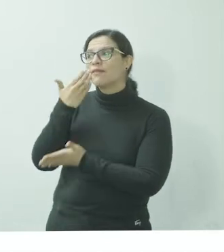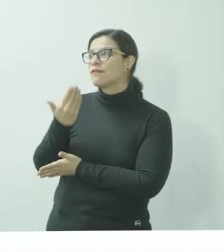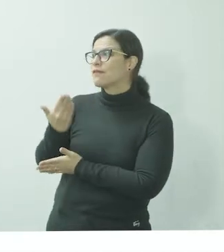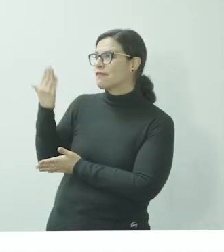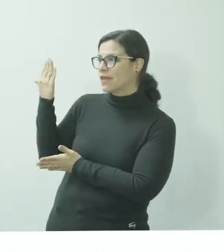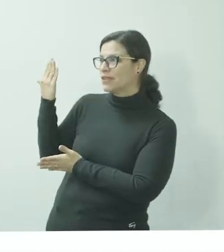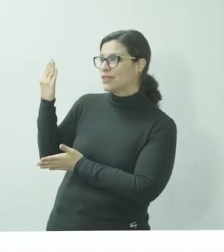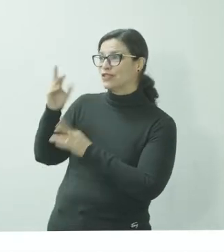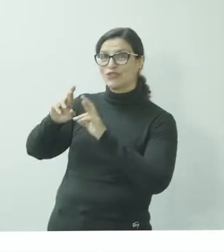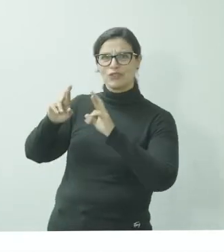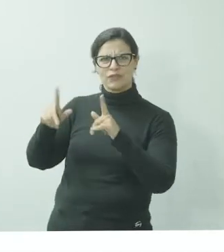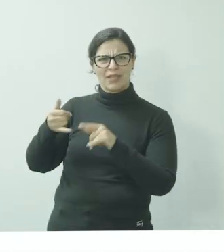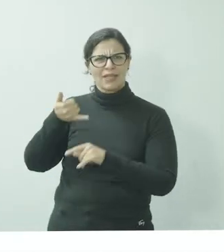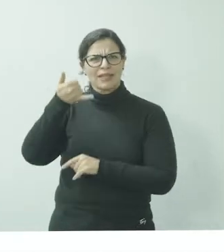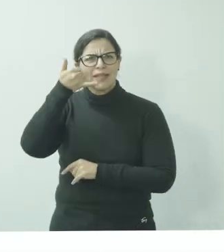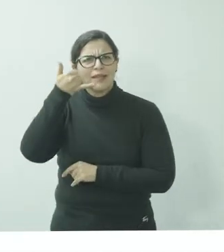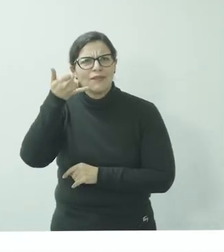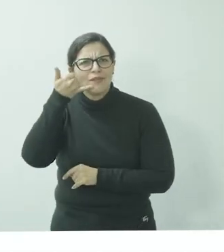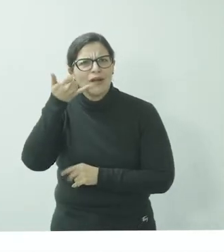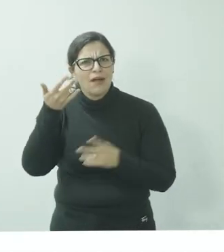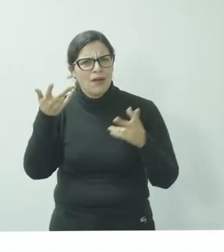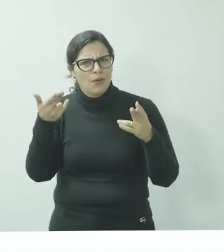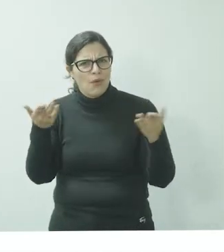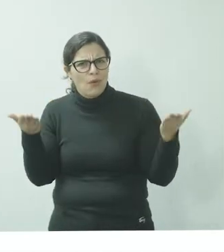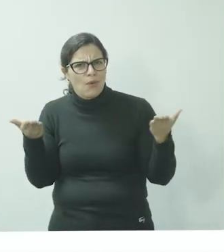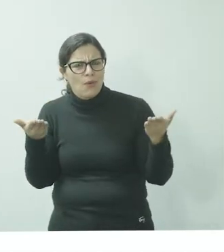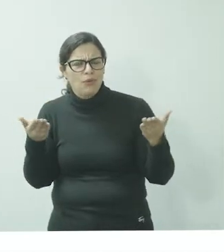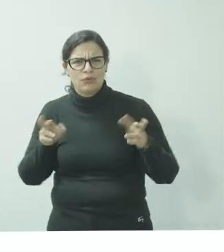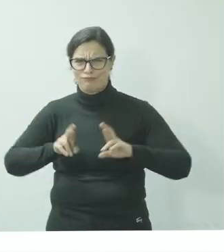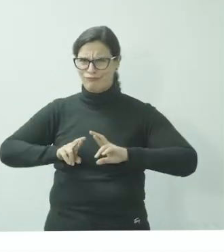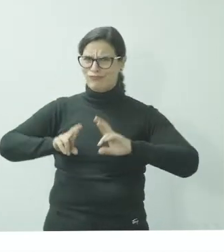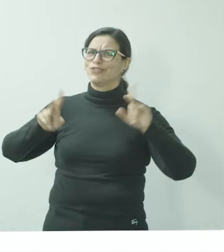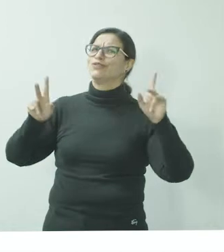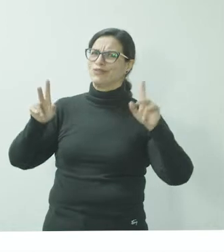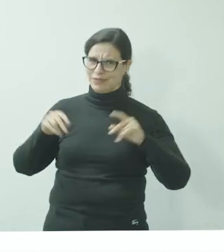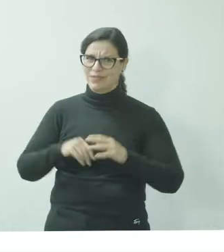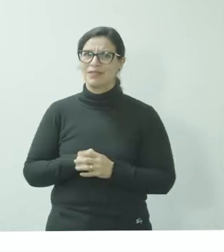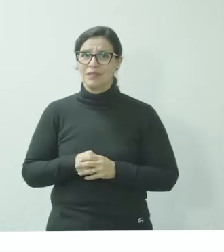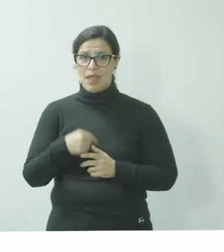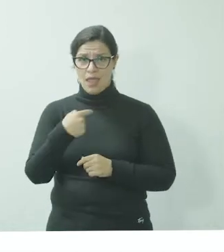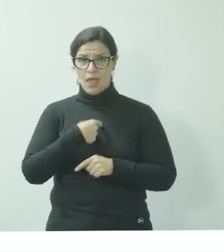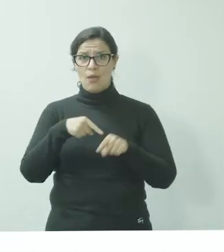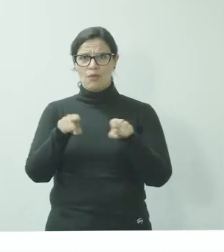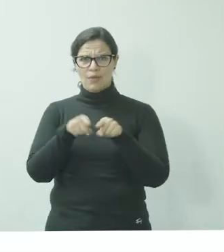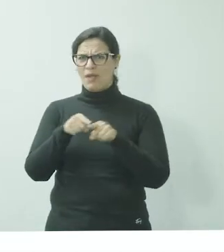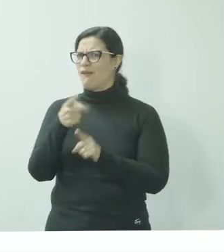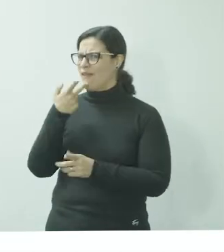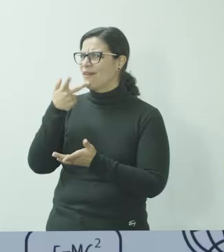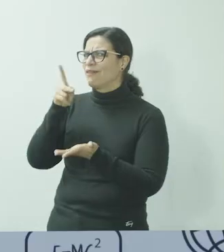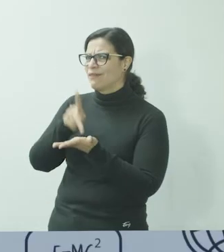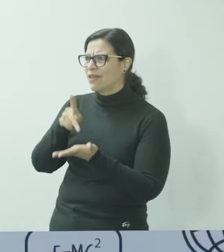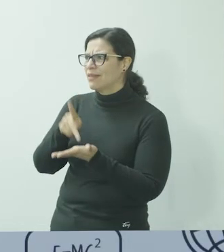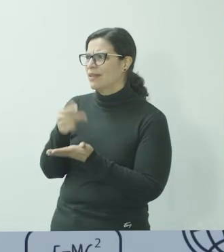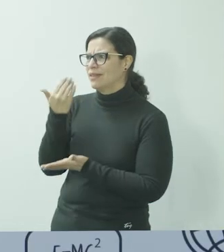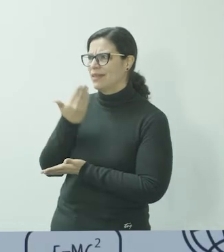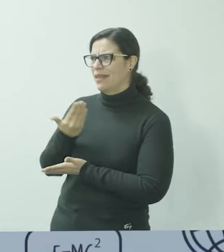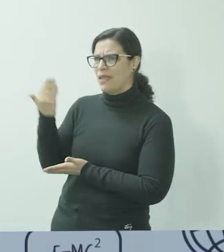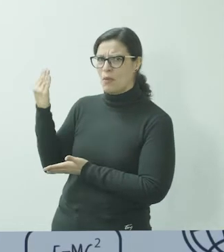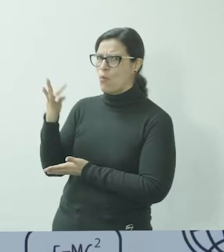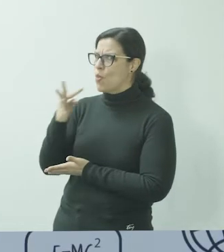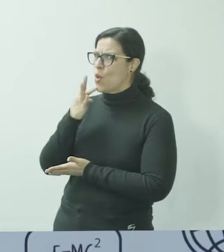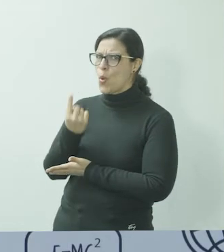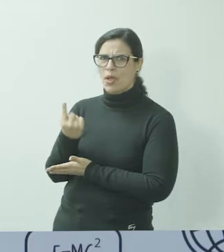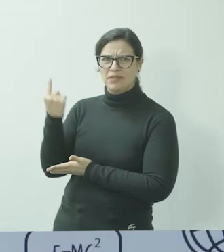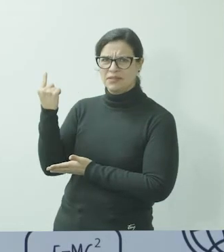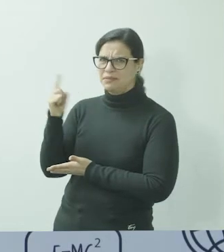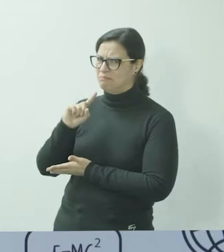diferente esse aparelho celular do que a gente usa hoje muito diferente eu mesma confesso para vocês que eu não conhecia